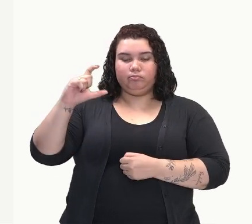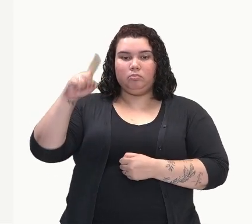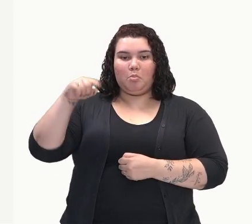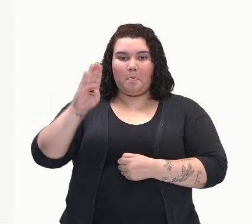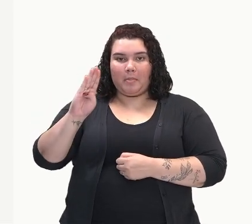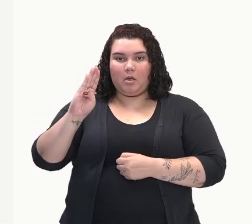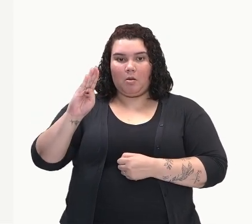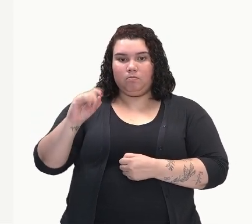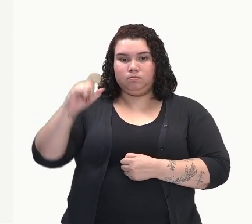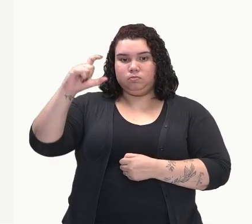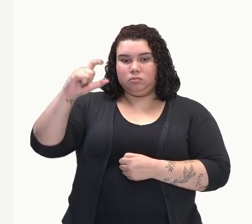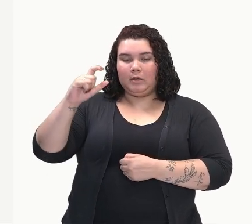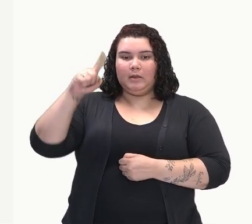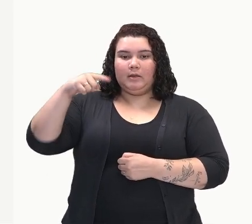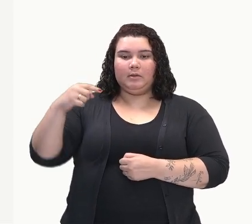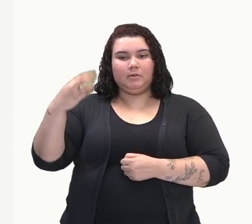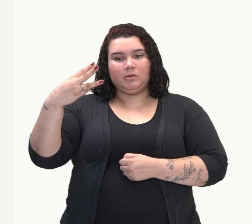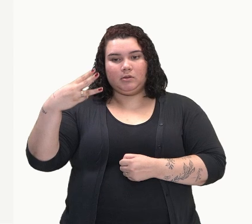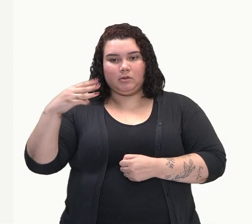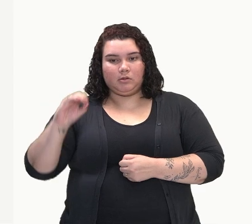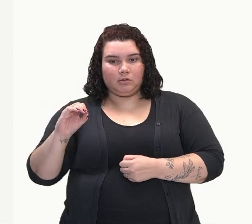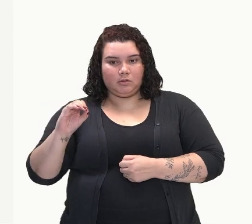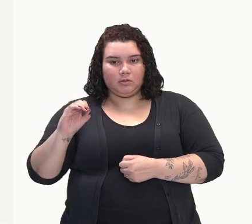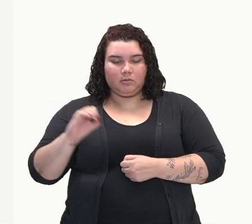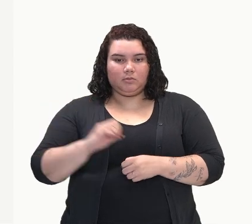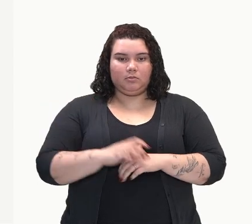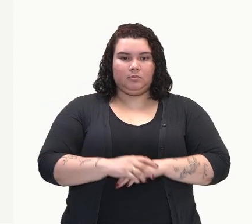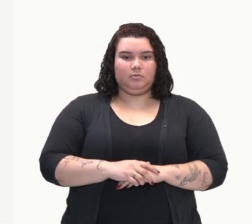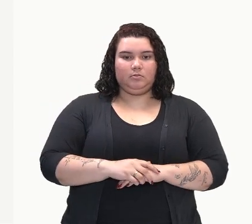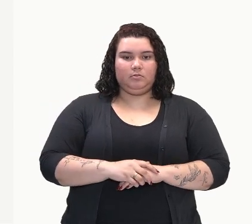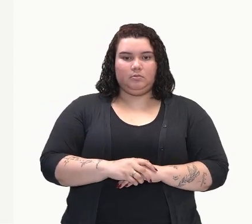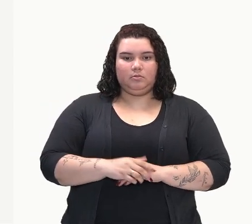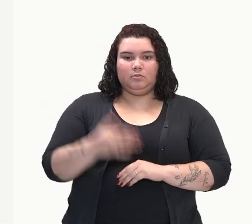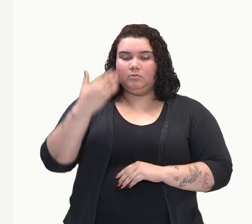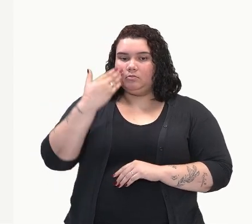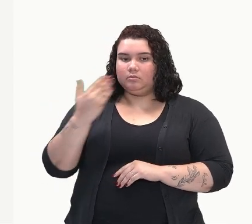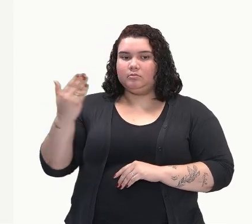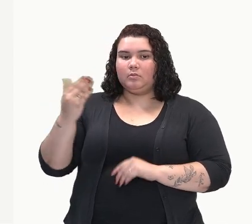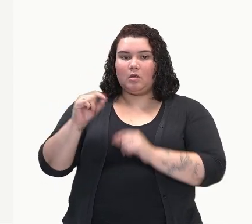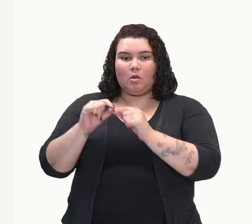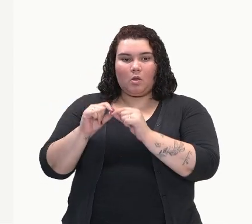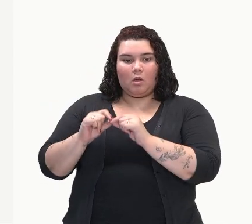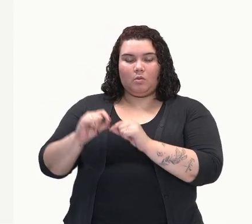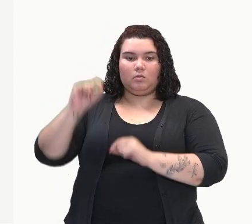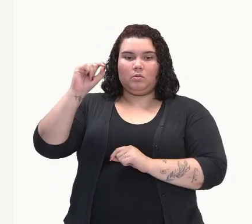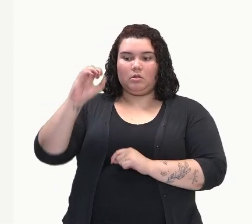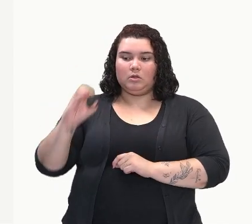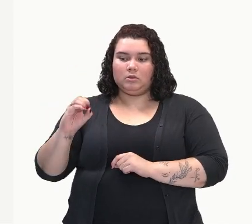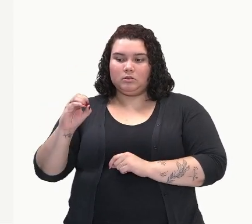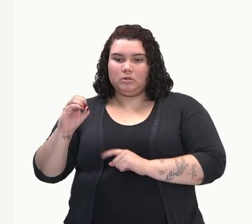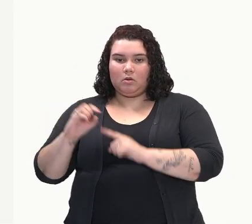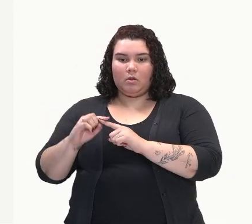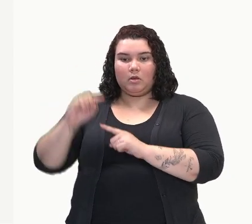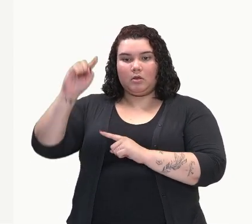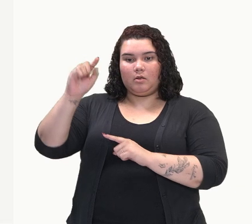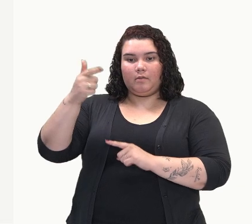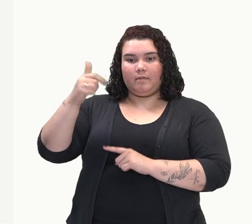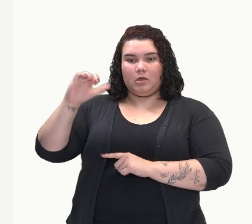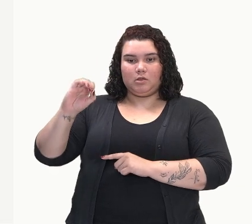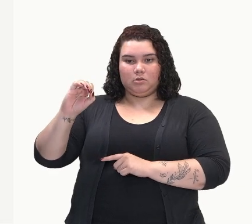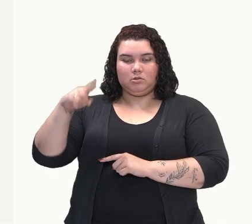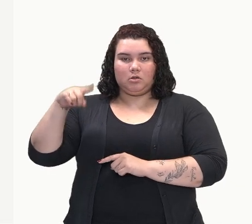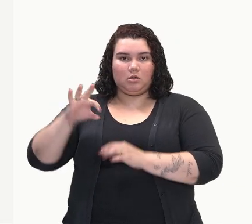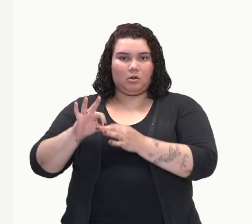Então, o Bzão lá vale 30. E a altura é exatamente esse pedaço aqui que vai de 0 até 20. Isso aqui é a